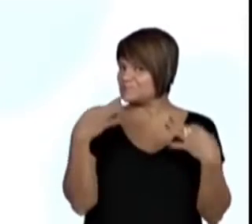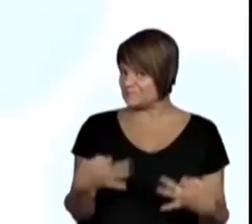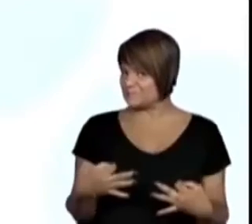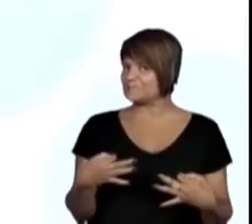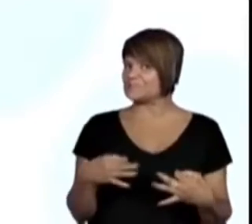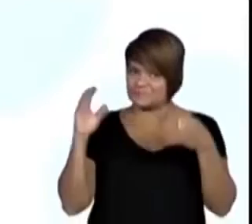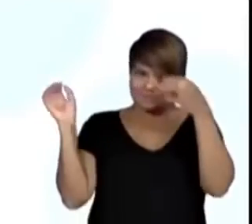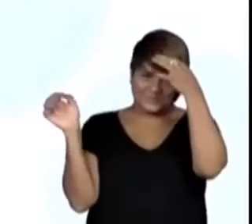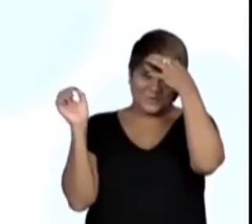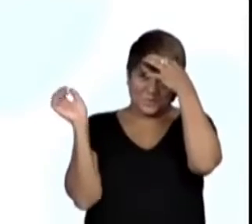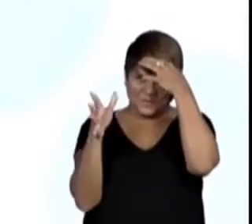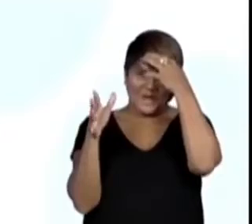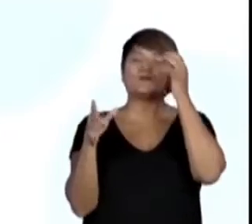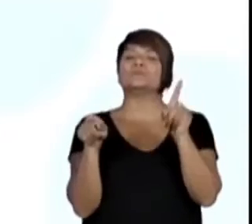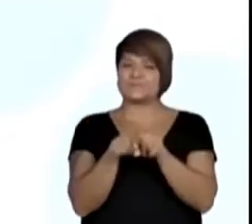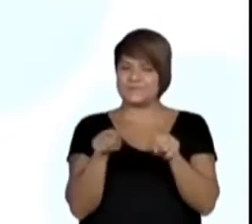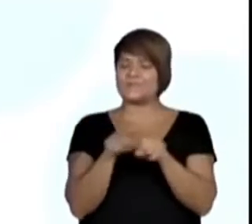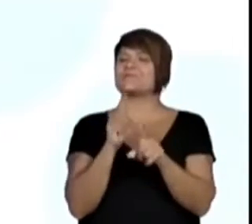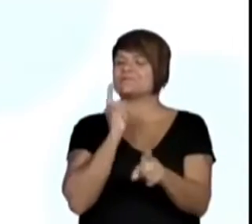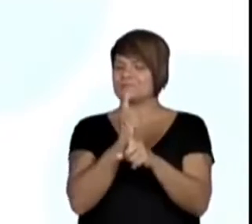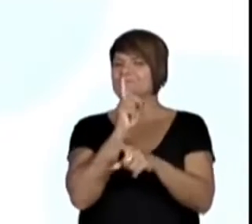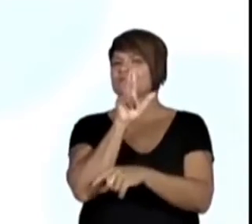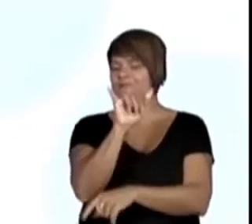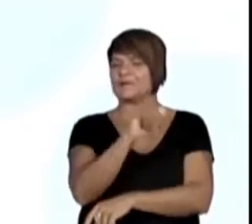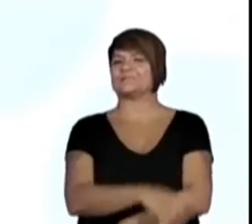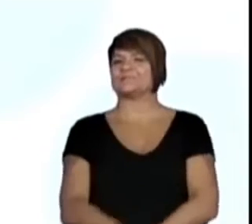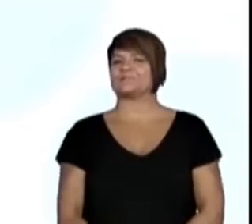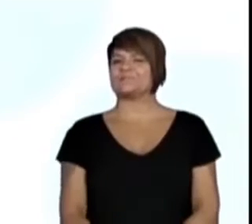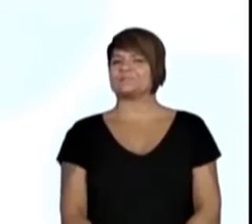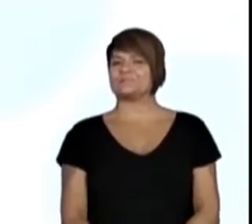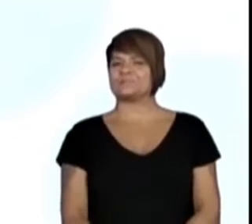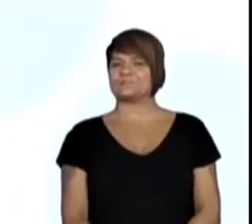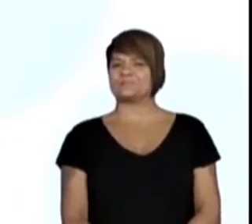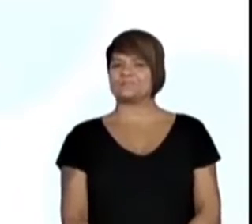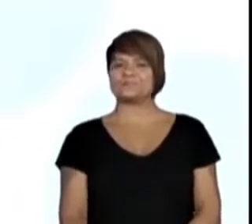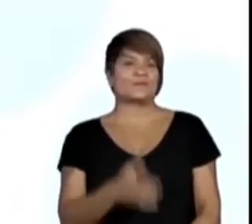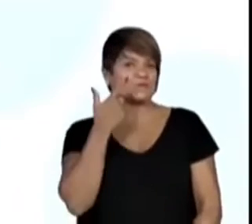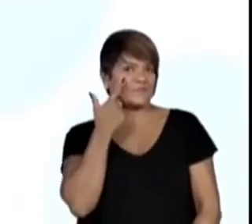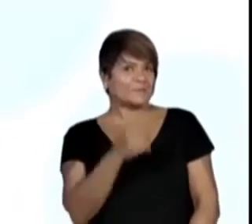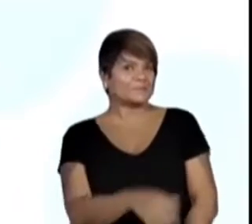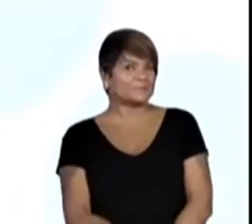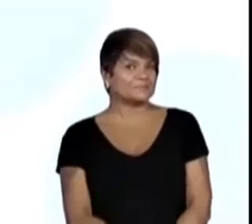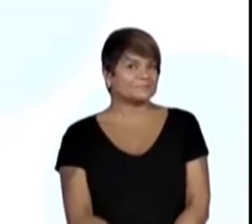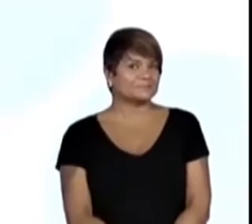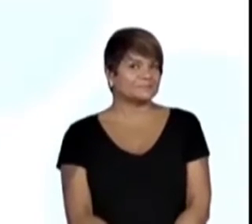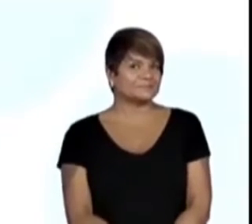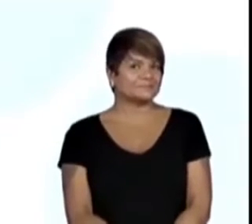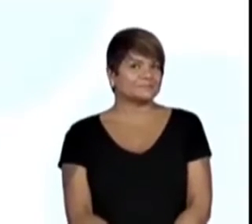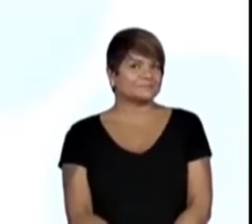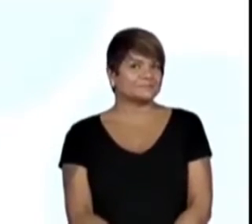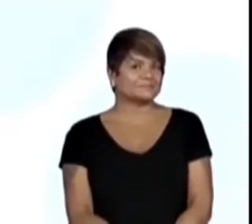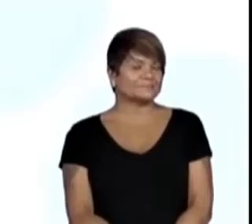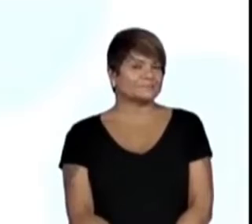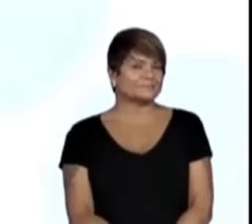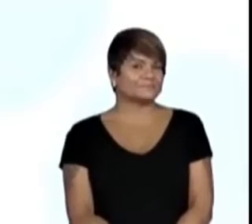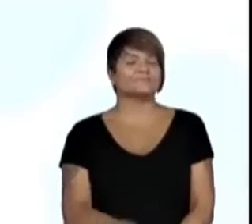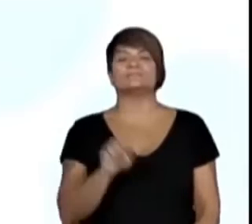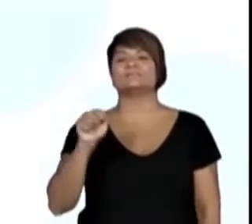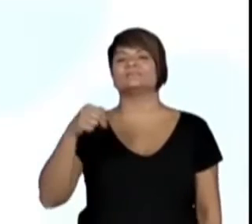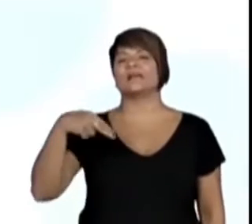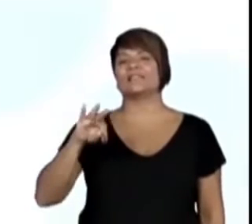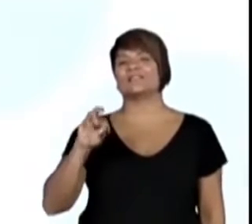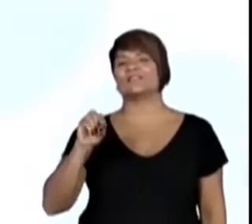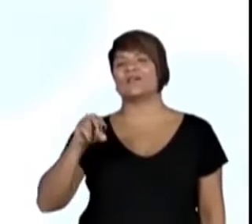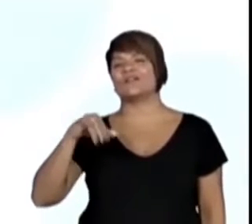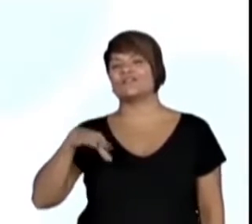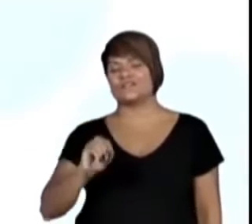que o oráculo acha também. E aí? Deixa eu ver. O Antônio